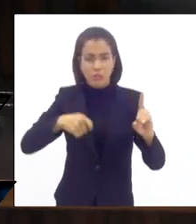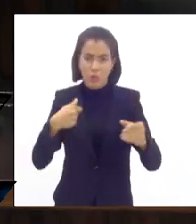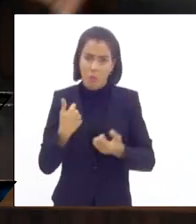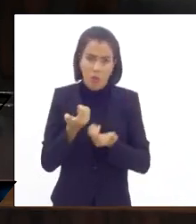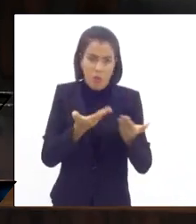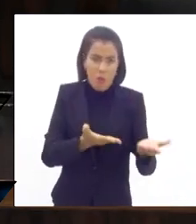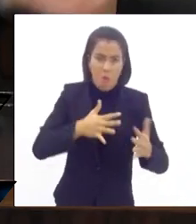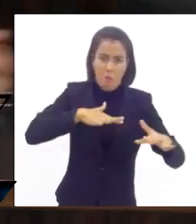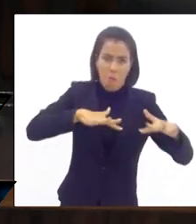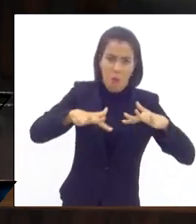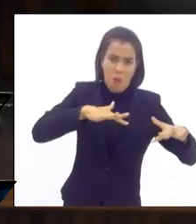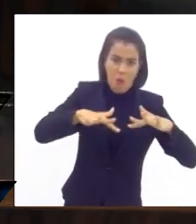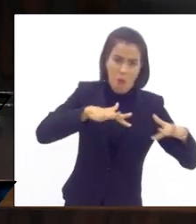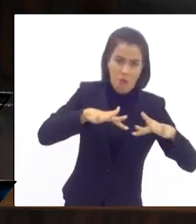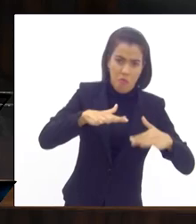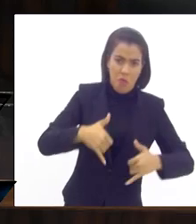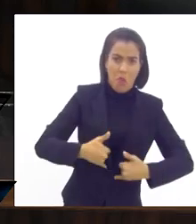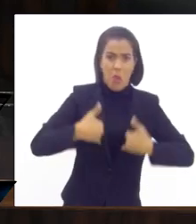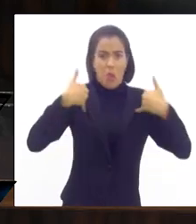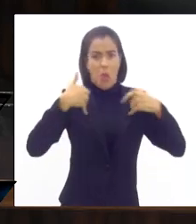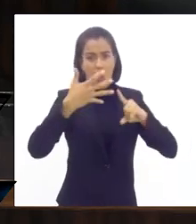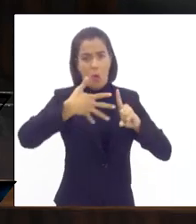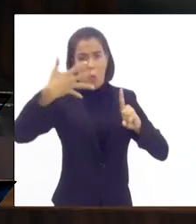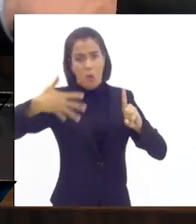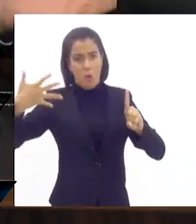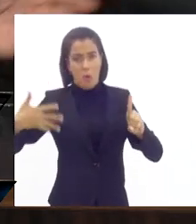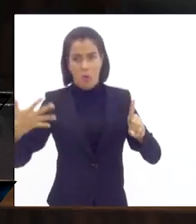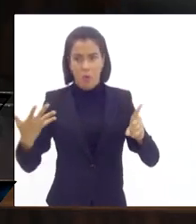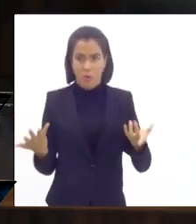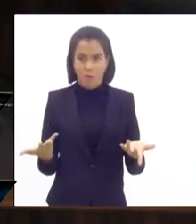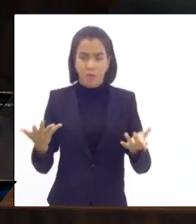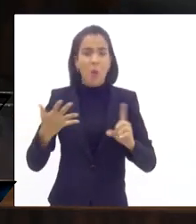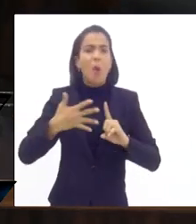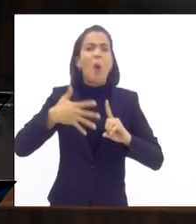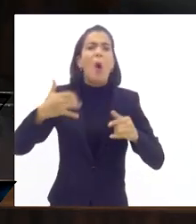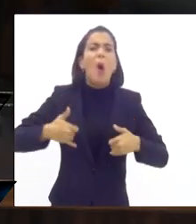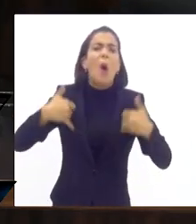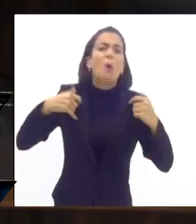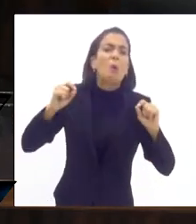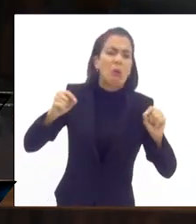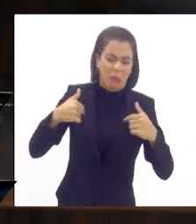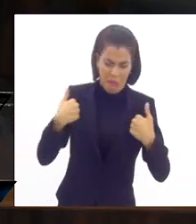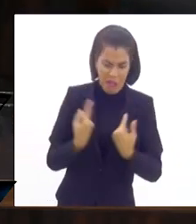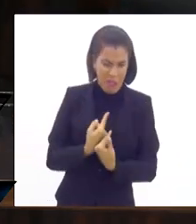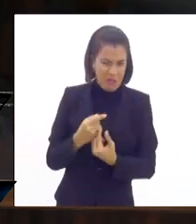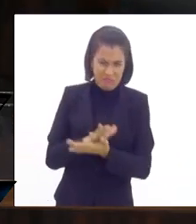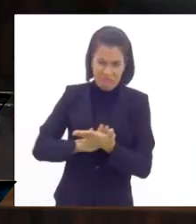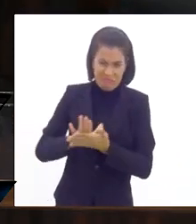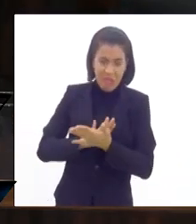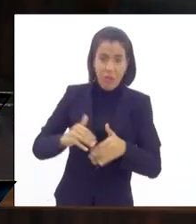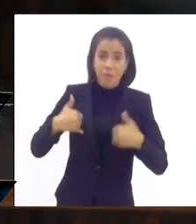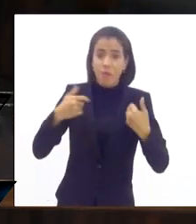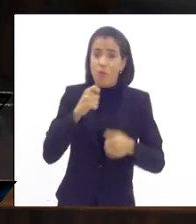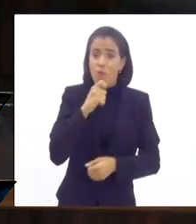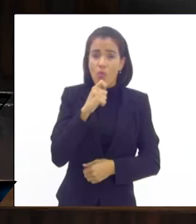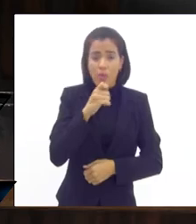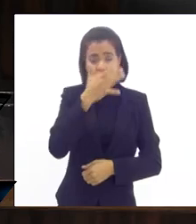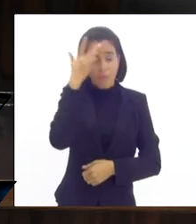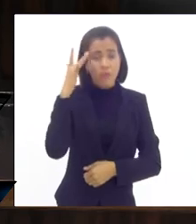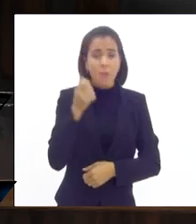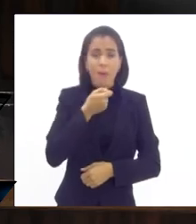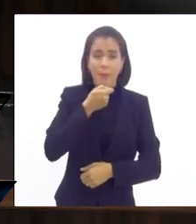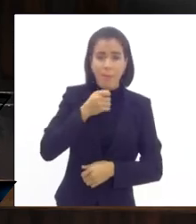a um movimento do orgulho que não tem que de orgulho para nós nada tem não havendo mais oradores